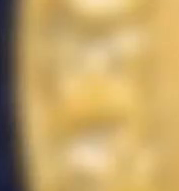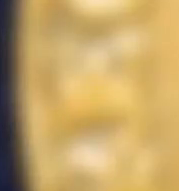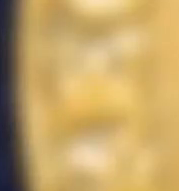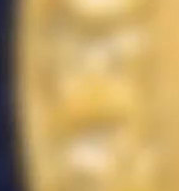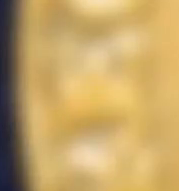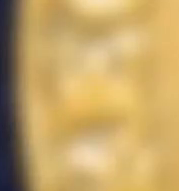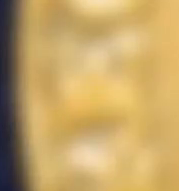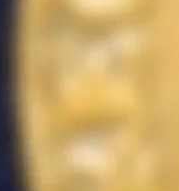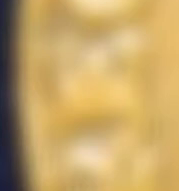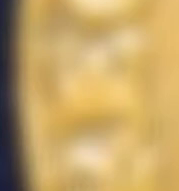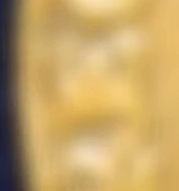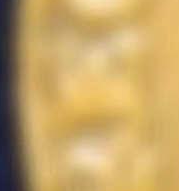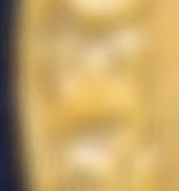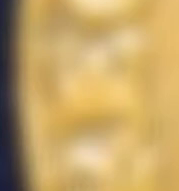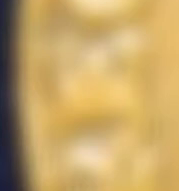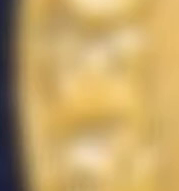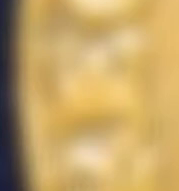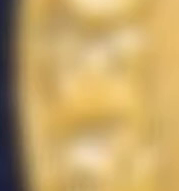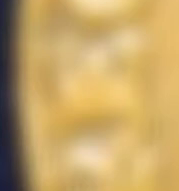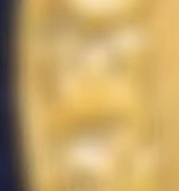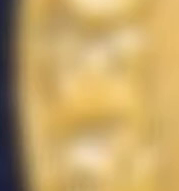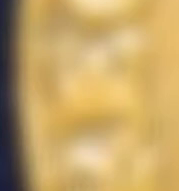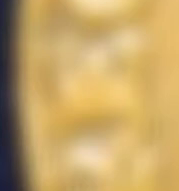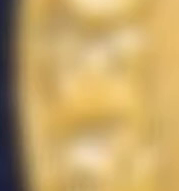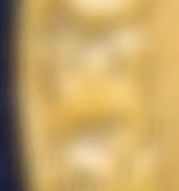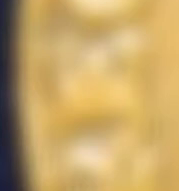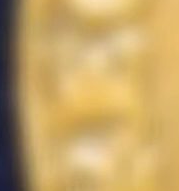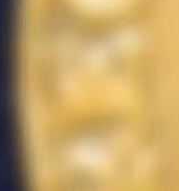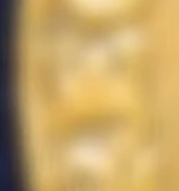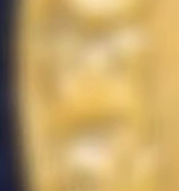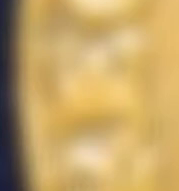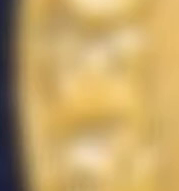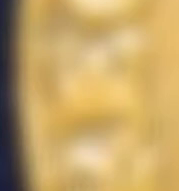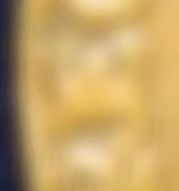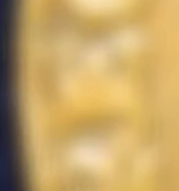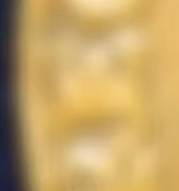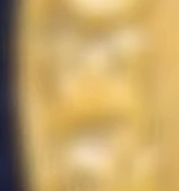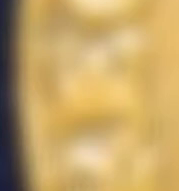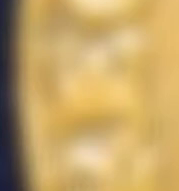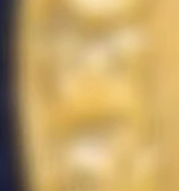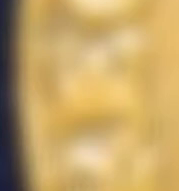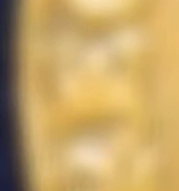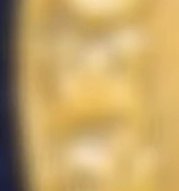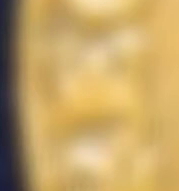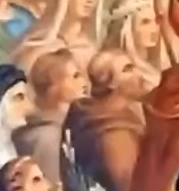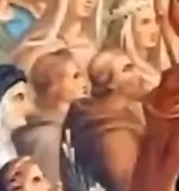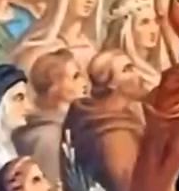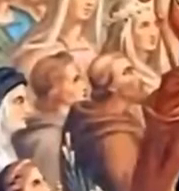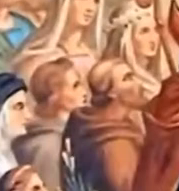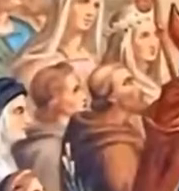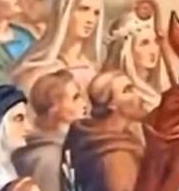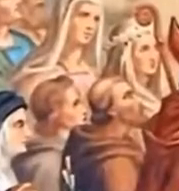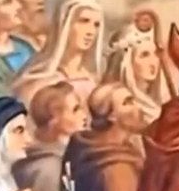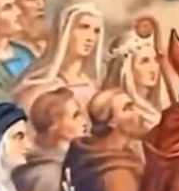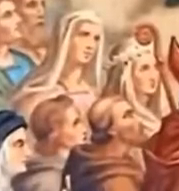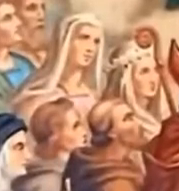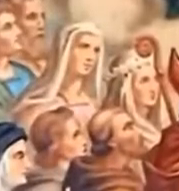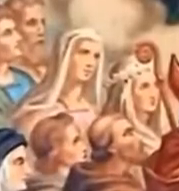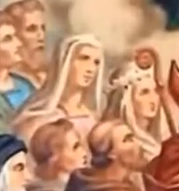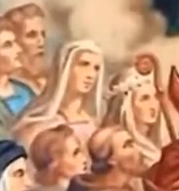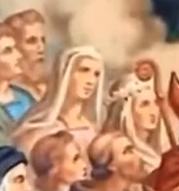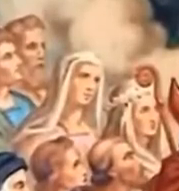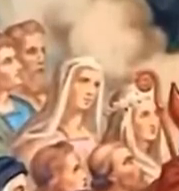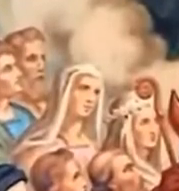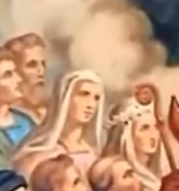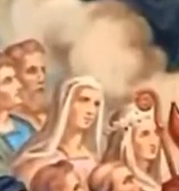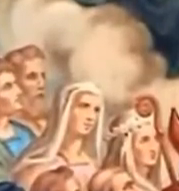Papa Gregório III determinou que o dia 1º de novembro fosse o Dia de Todos os Santos, All Saints Day.